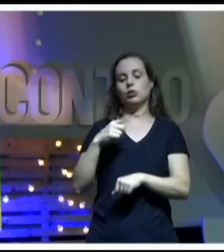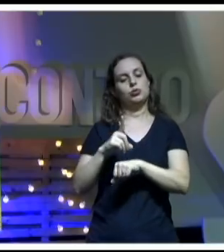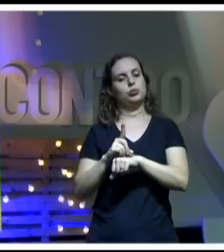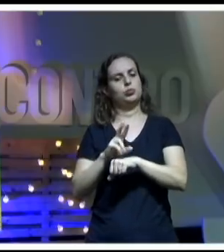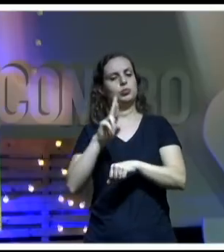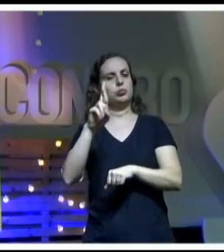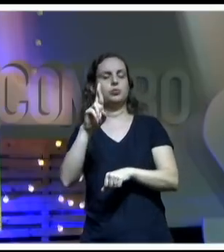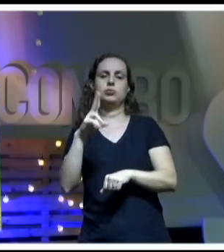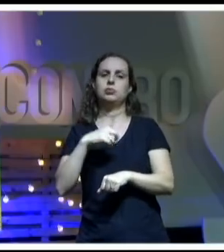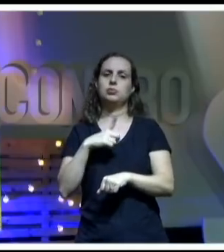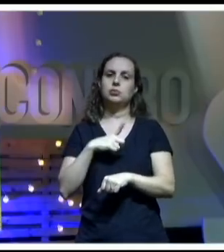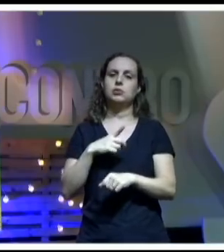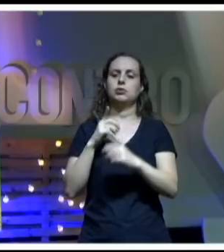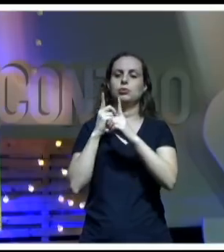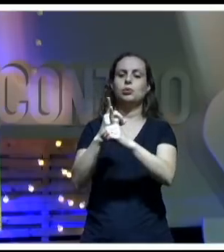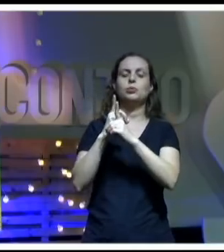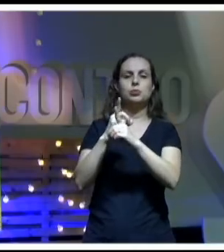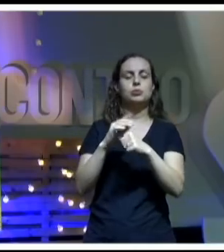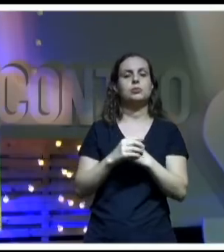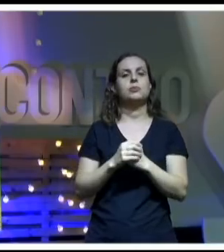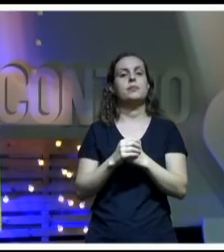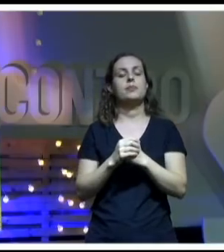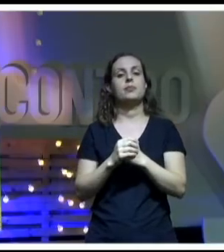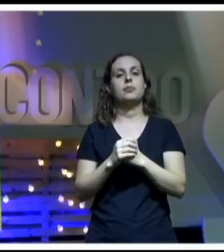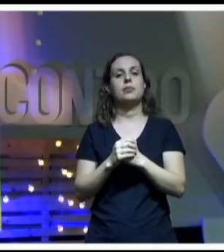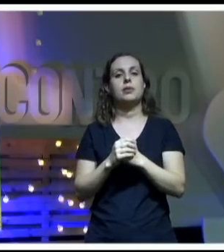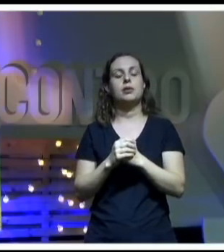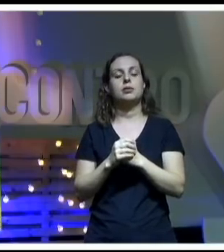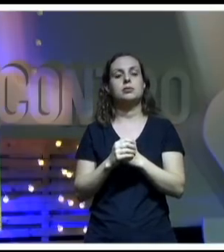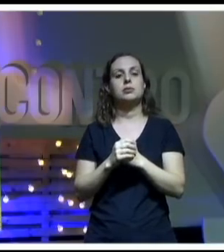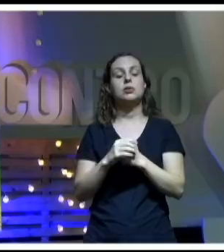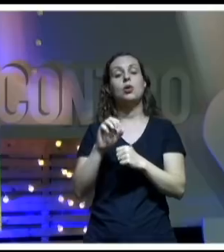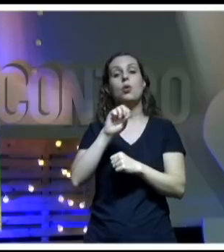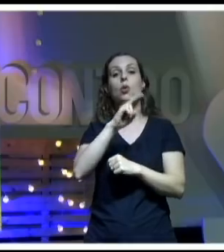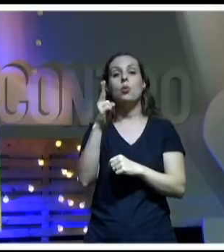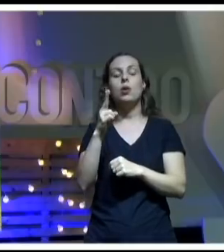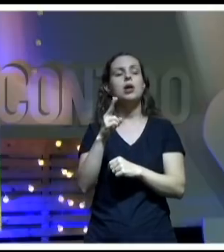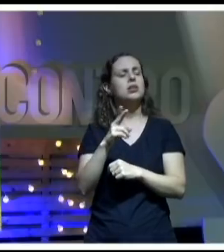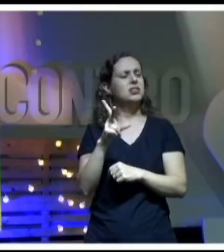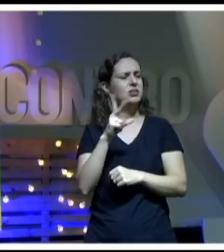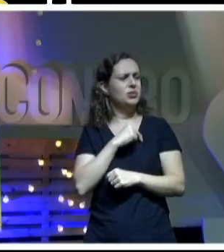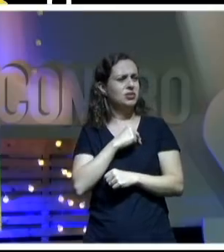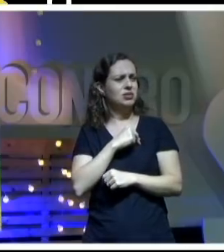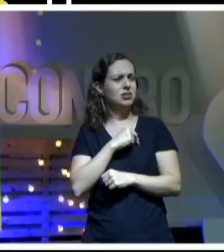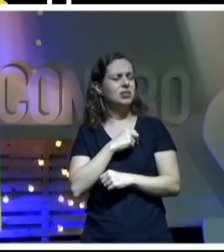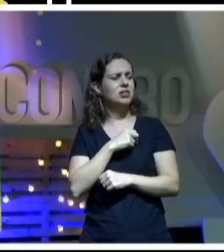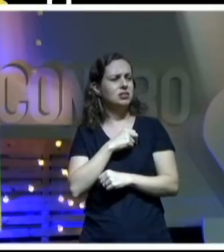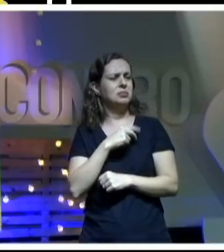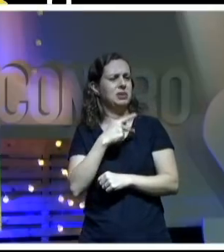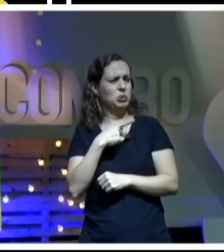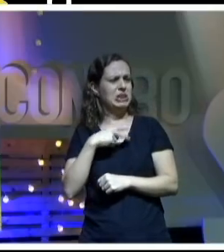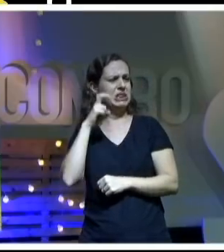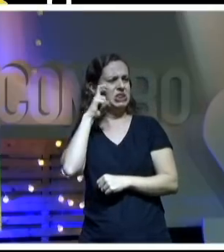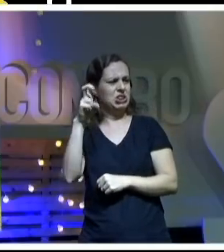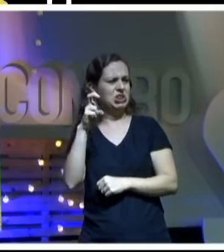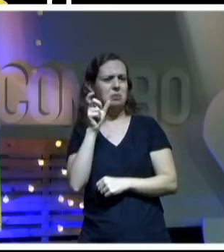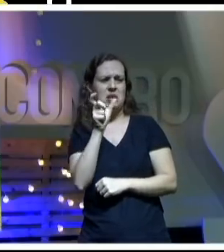estilo de pregação doutrinária e para muitos ele é simplesmente o pastor inteligente que fala as palavras que ninguém entende